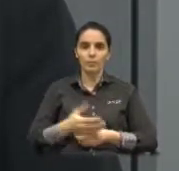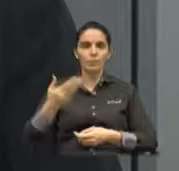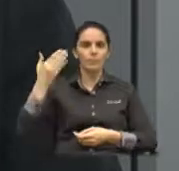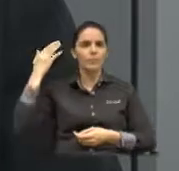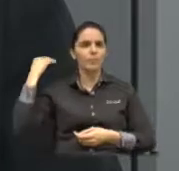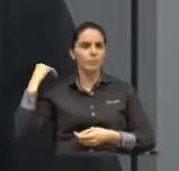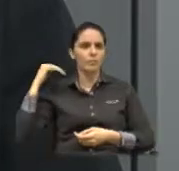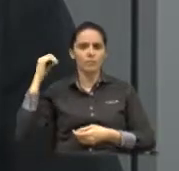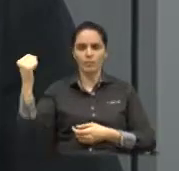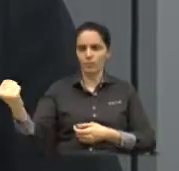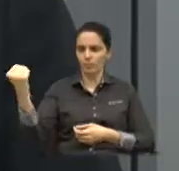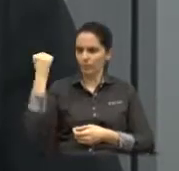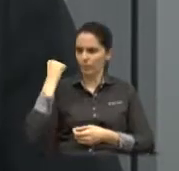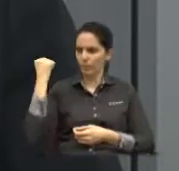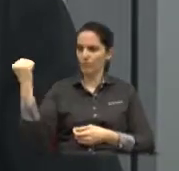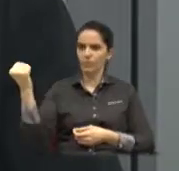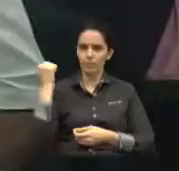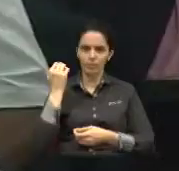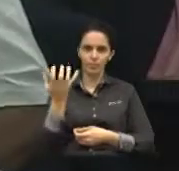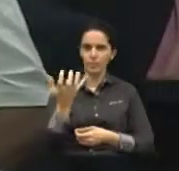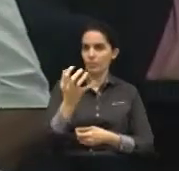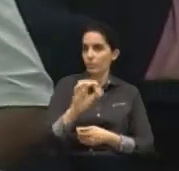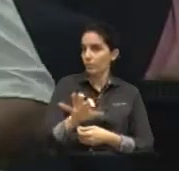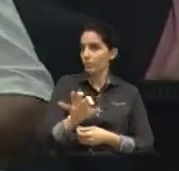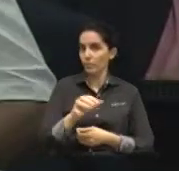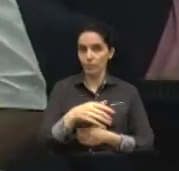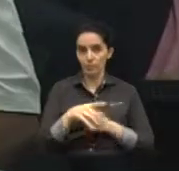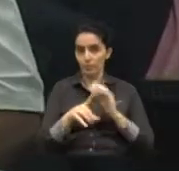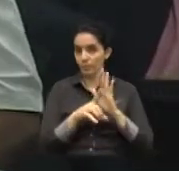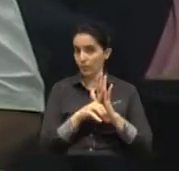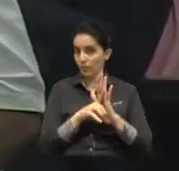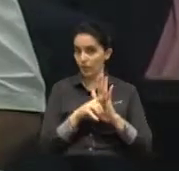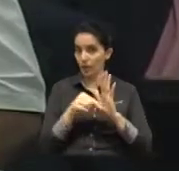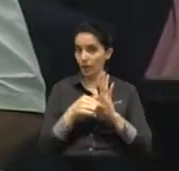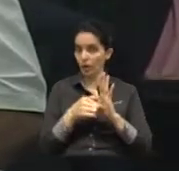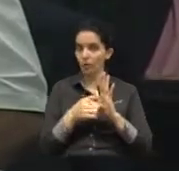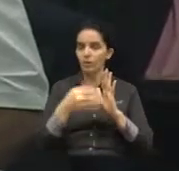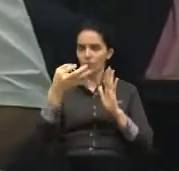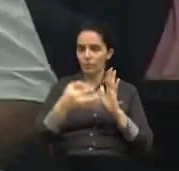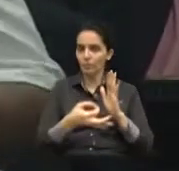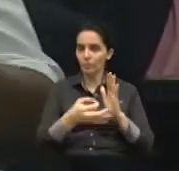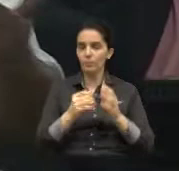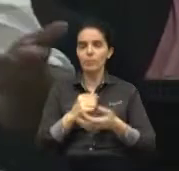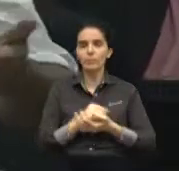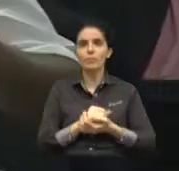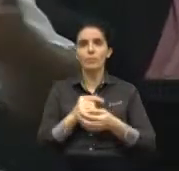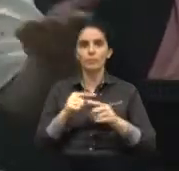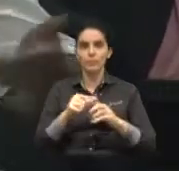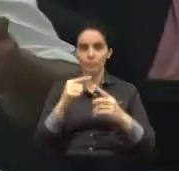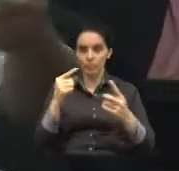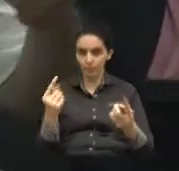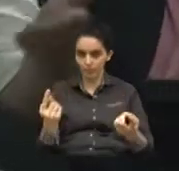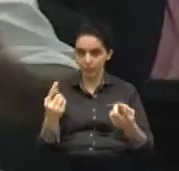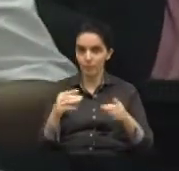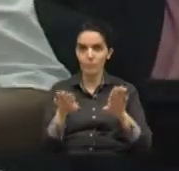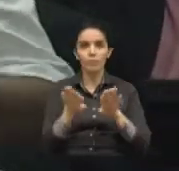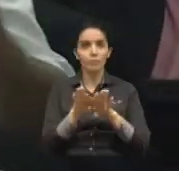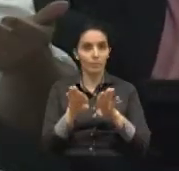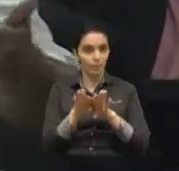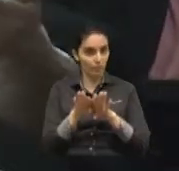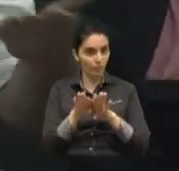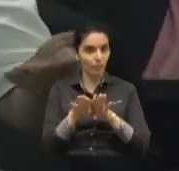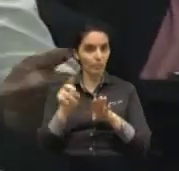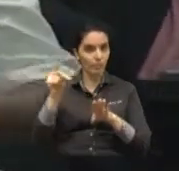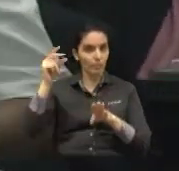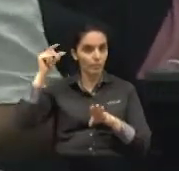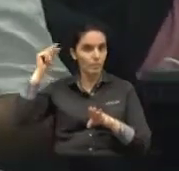das academias por não querer que essa lei entrasse em vigor, não é? Mas também foi uma época que